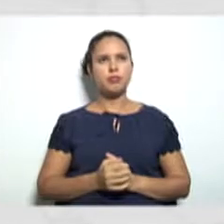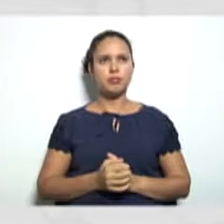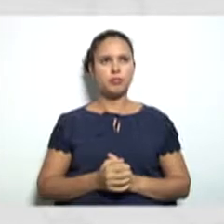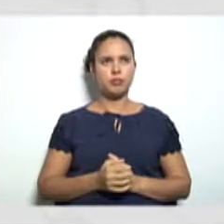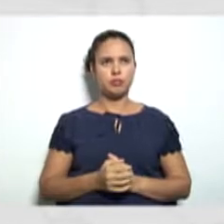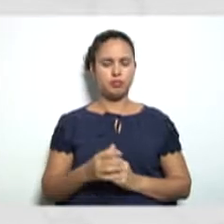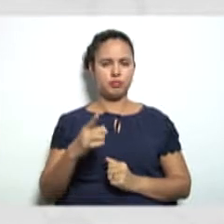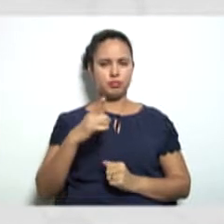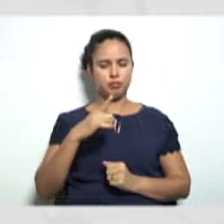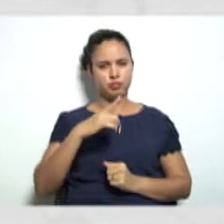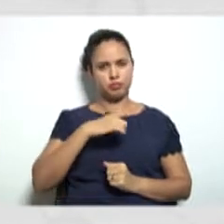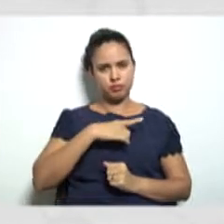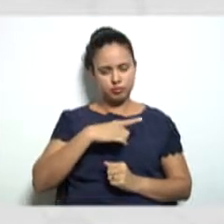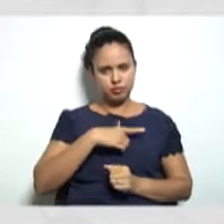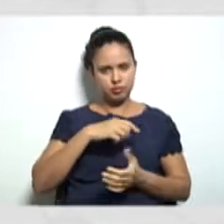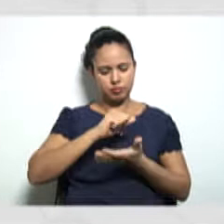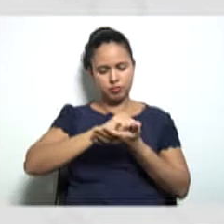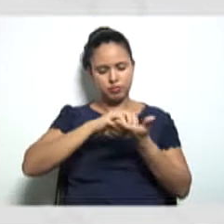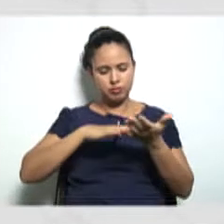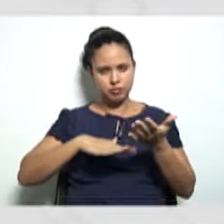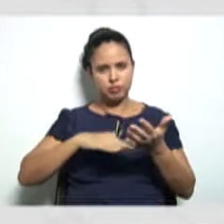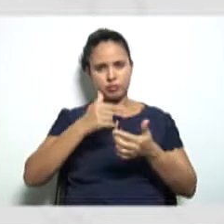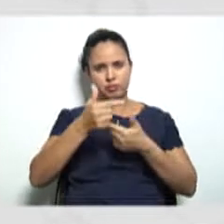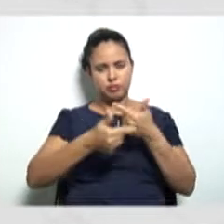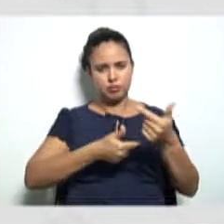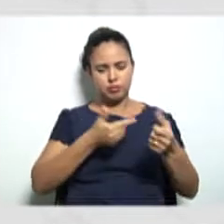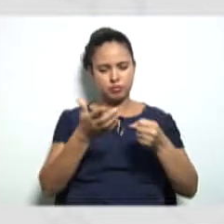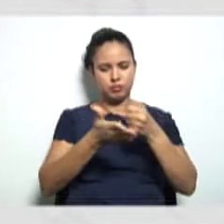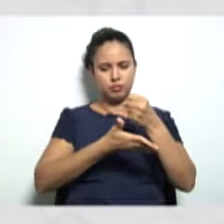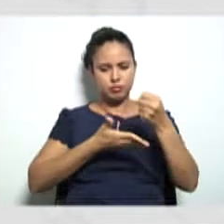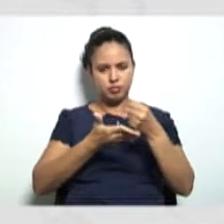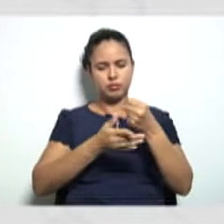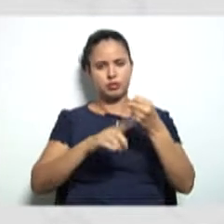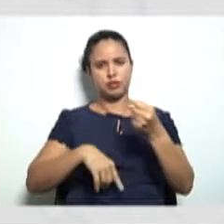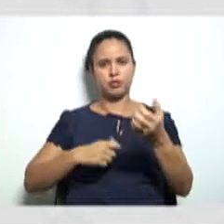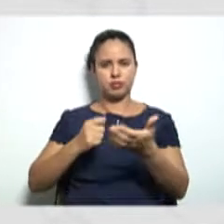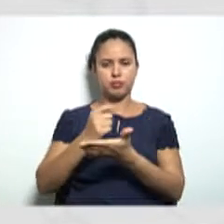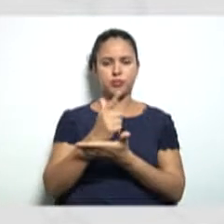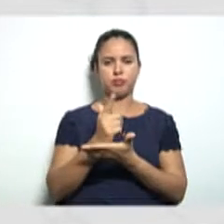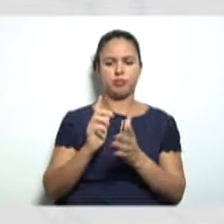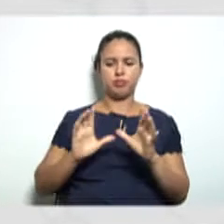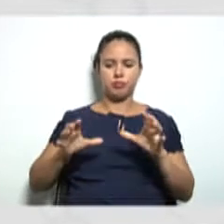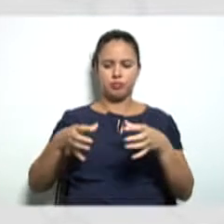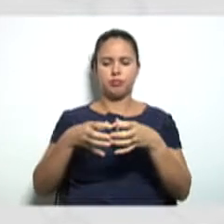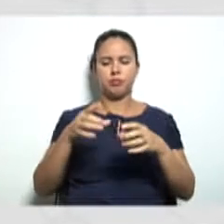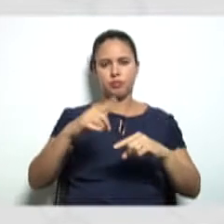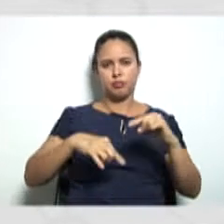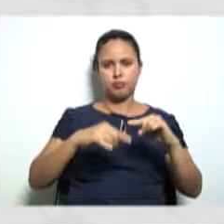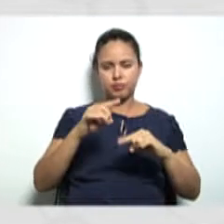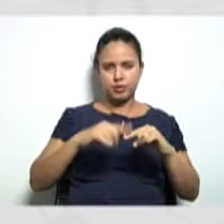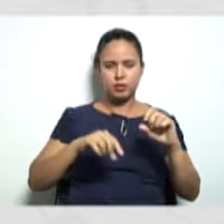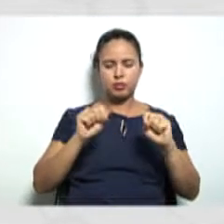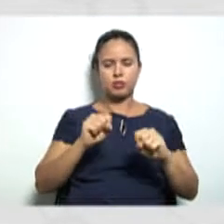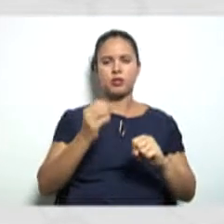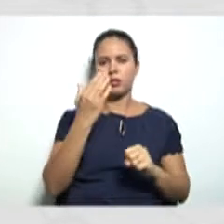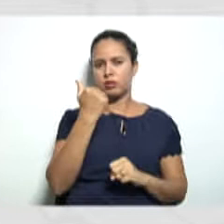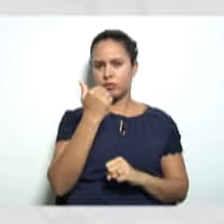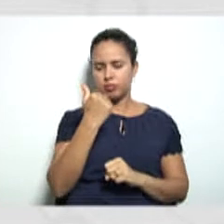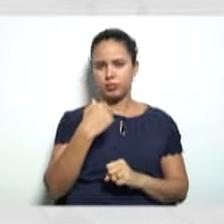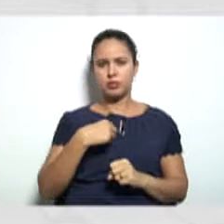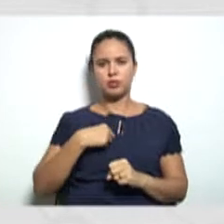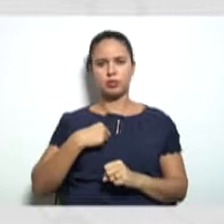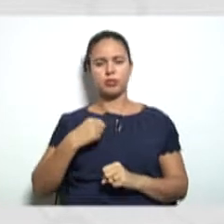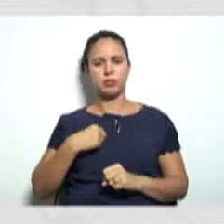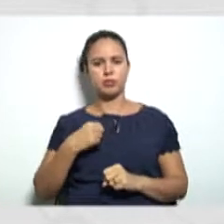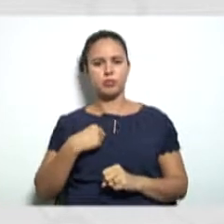atividade básica o ramo do consumo. A gente vê a compra coletiva de bens de consumo, que podem ser alimentos,